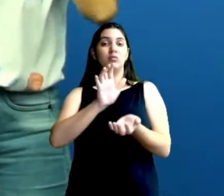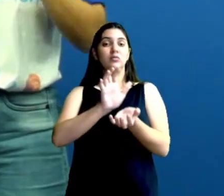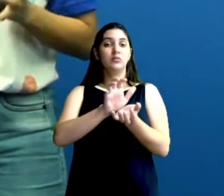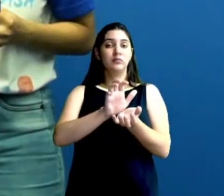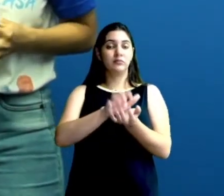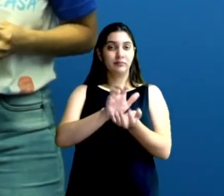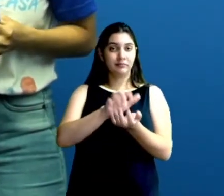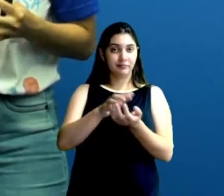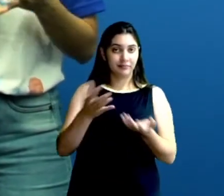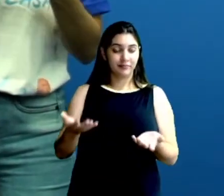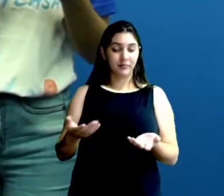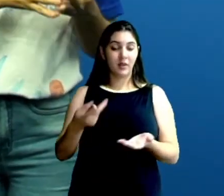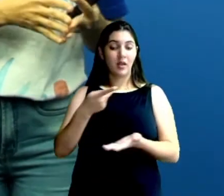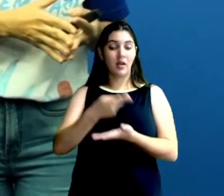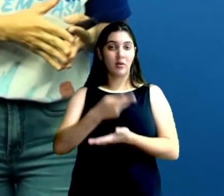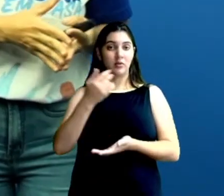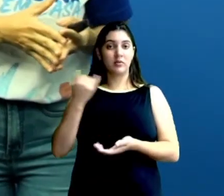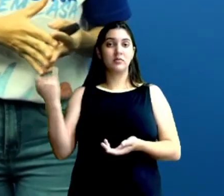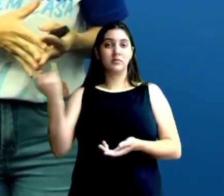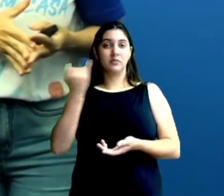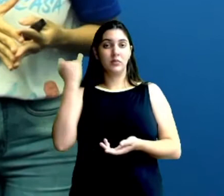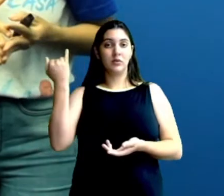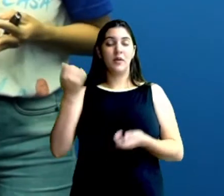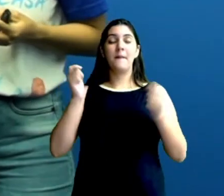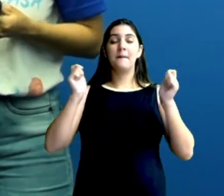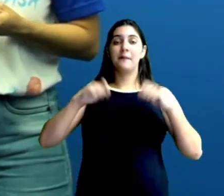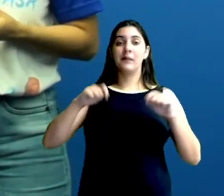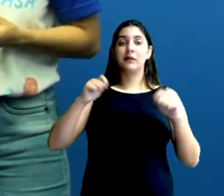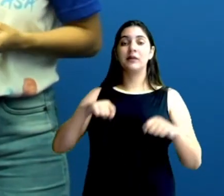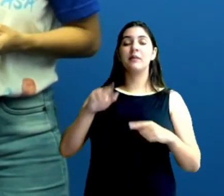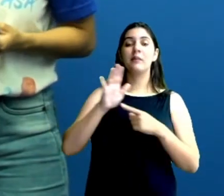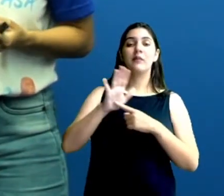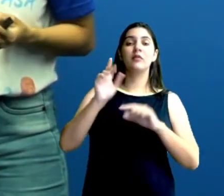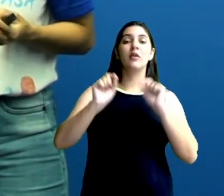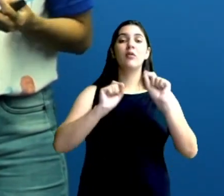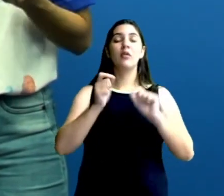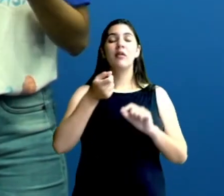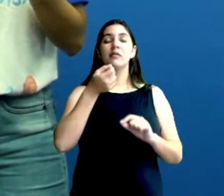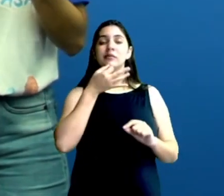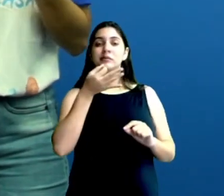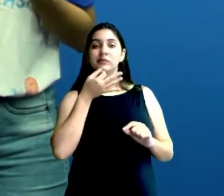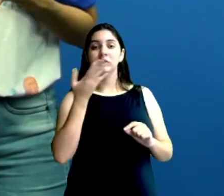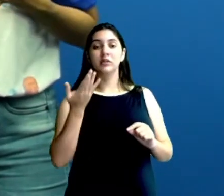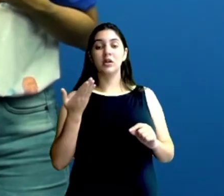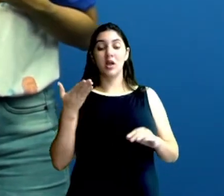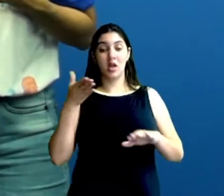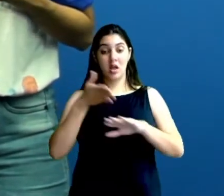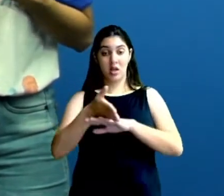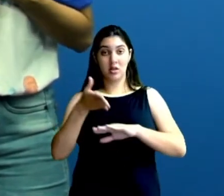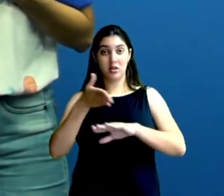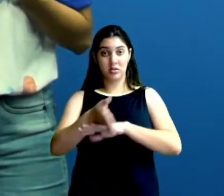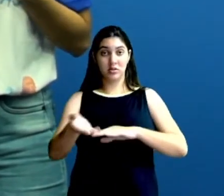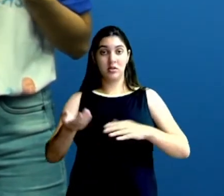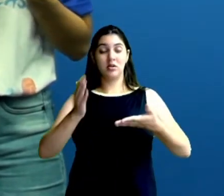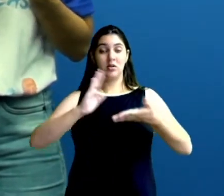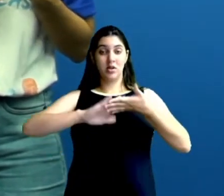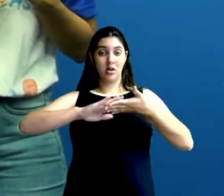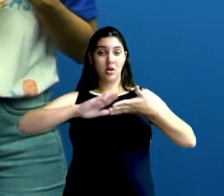como acontecimento importante, a gente pode citar dentro da nossa história a invasão holandesa